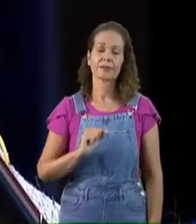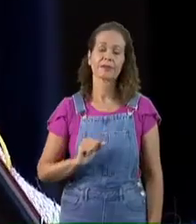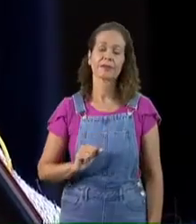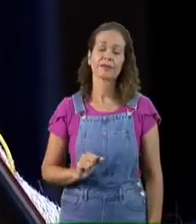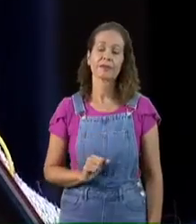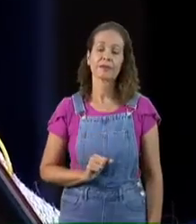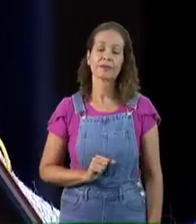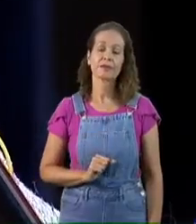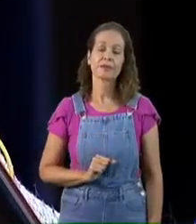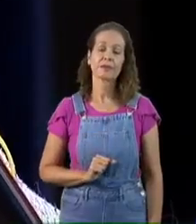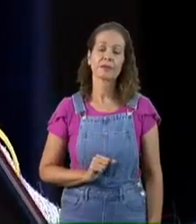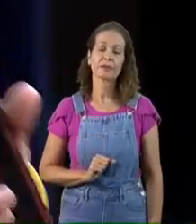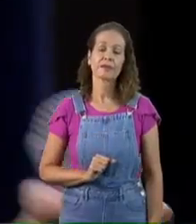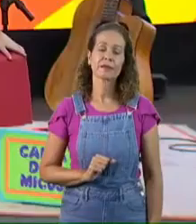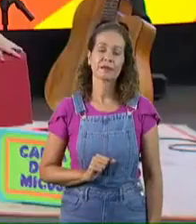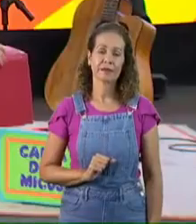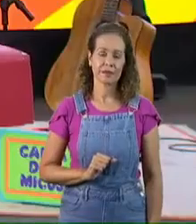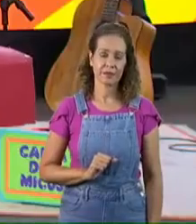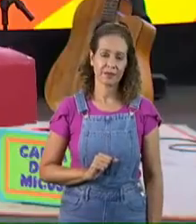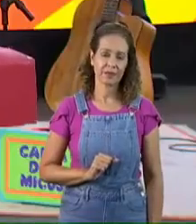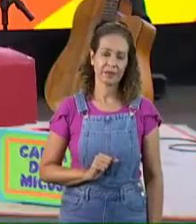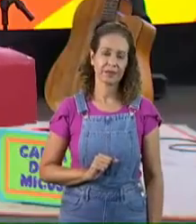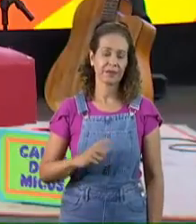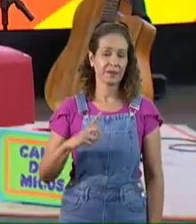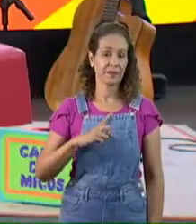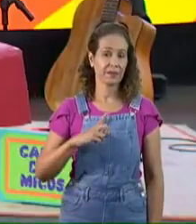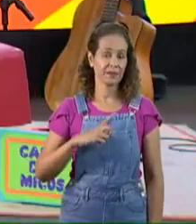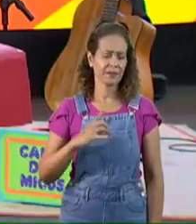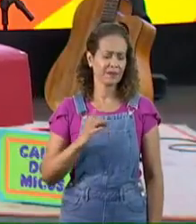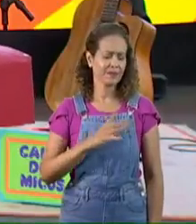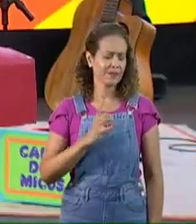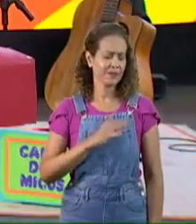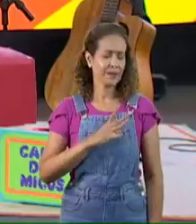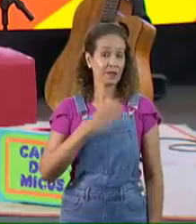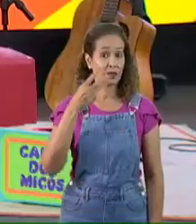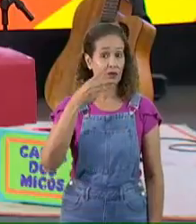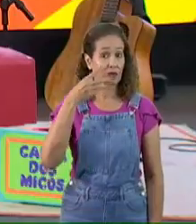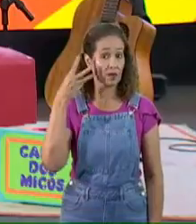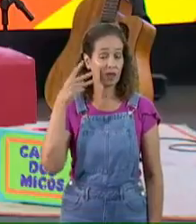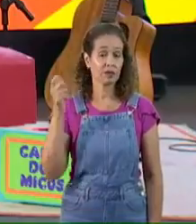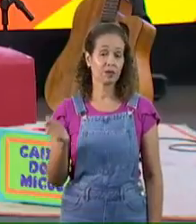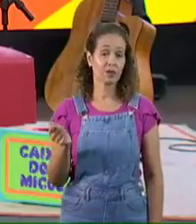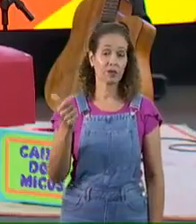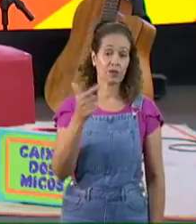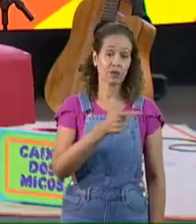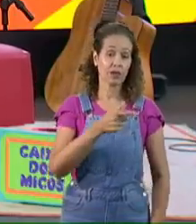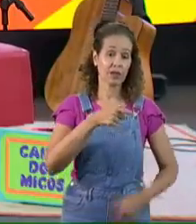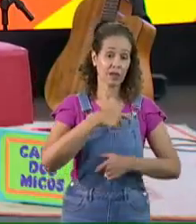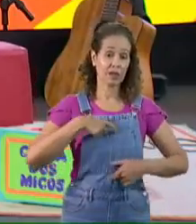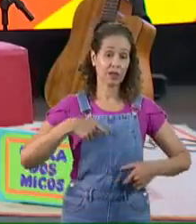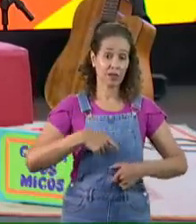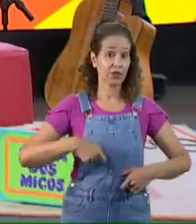Seninho e a Arabella. Ah, eu tenho medo de gato. Eu tenho mais medo de gato do que de tigre.